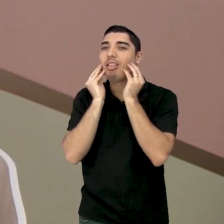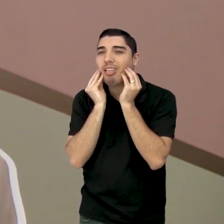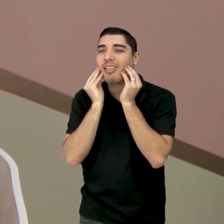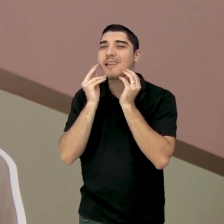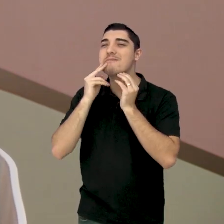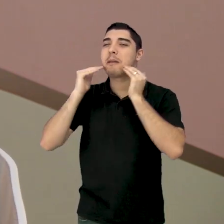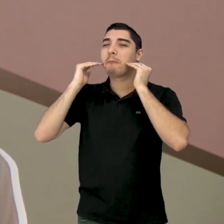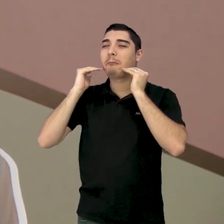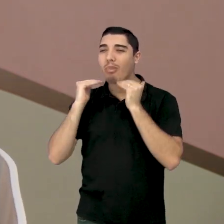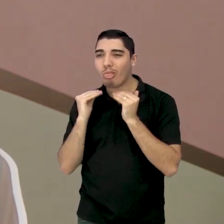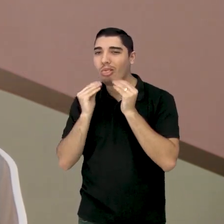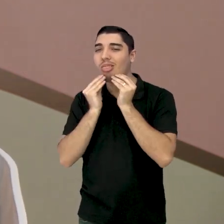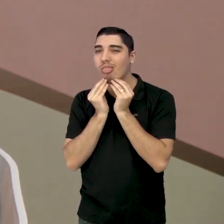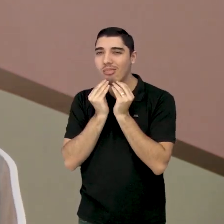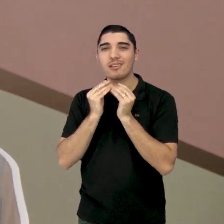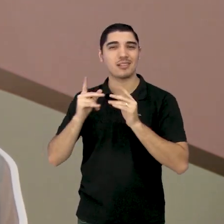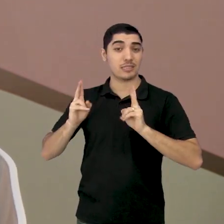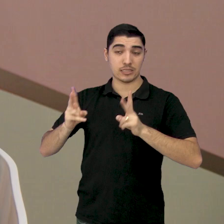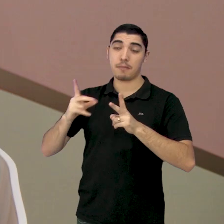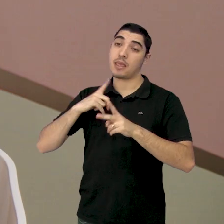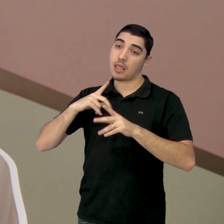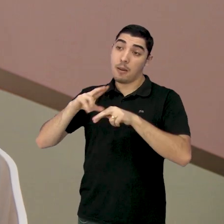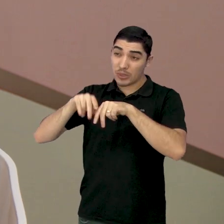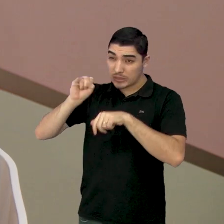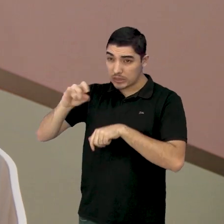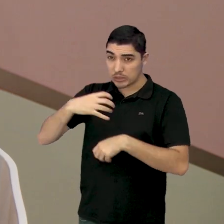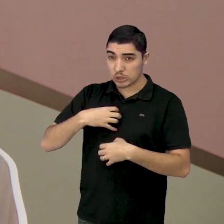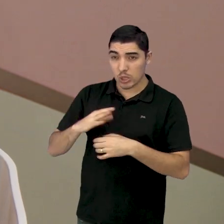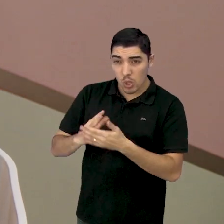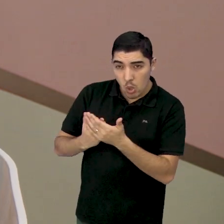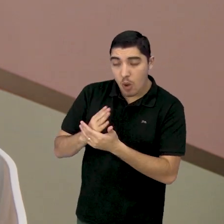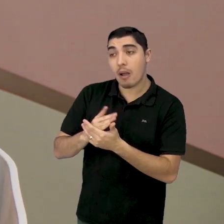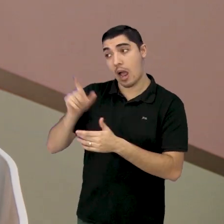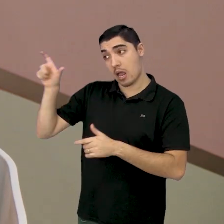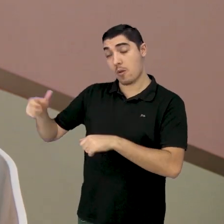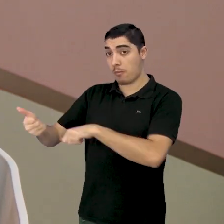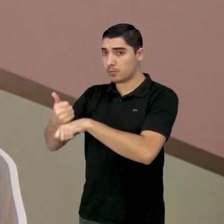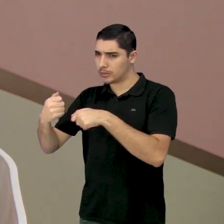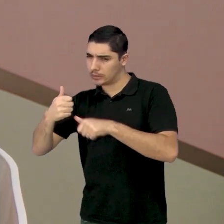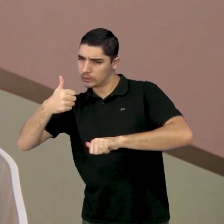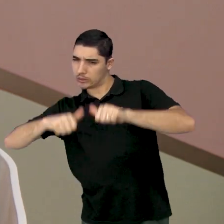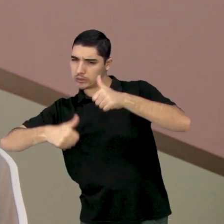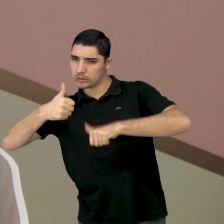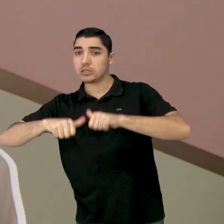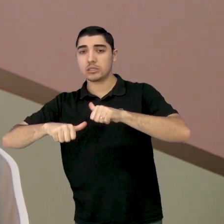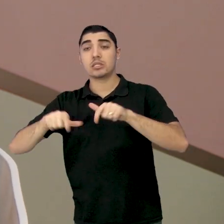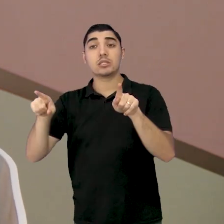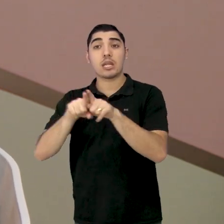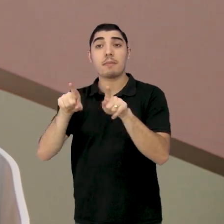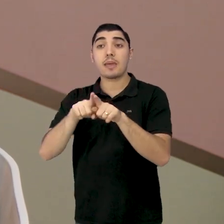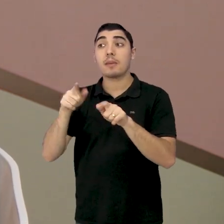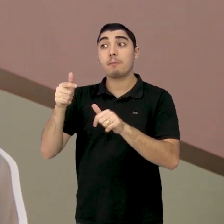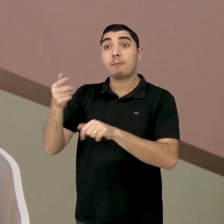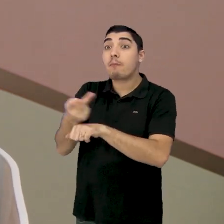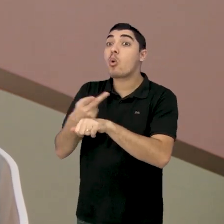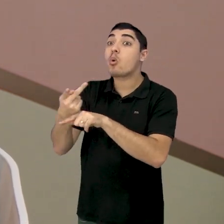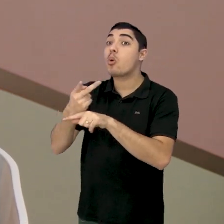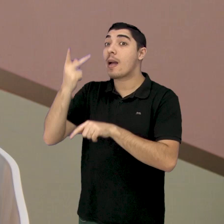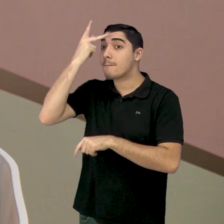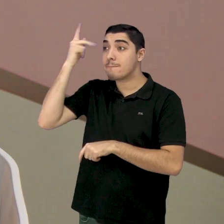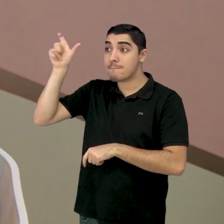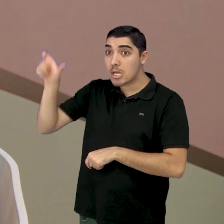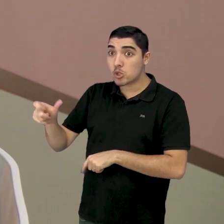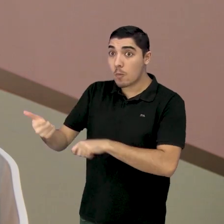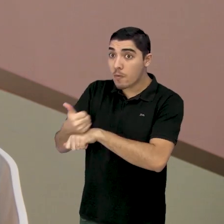derretendo. Então, essas queixas, aí acontece a indicação do profissional avaliar bem, né? E a gente tem que procurar um profissional que a gente confie,